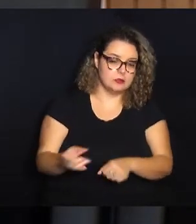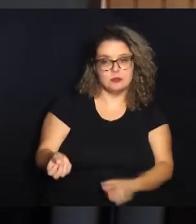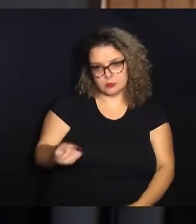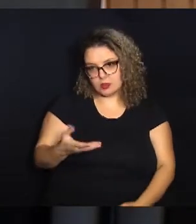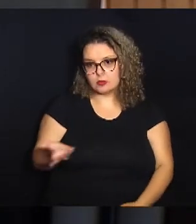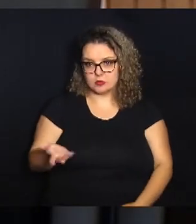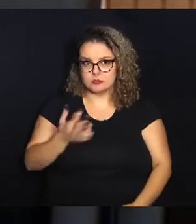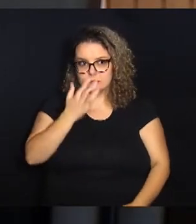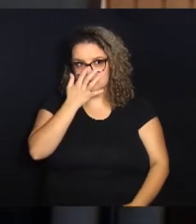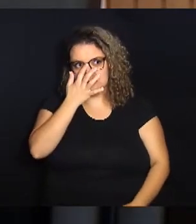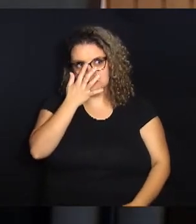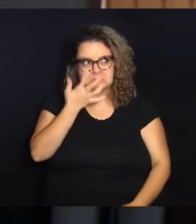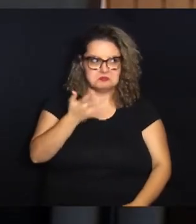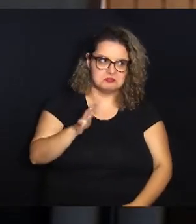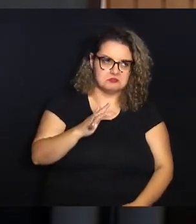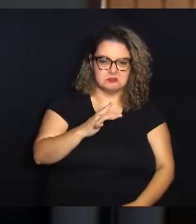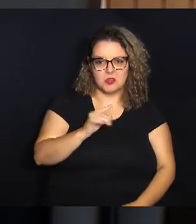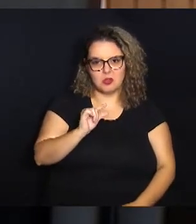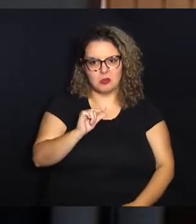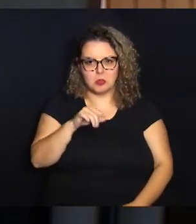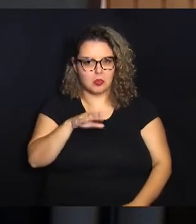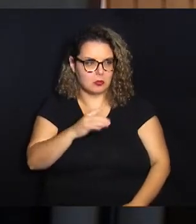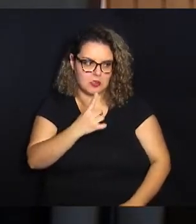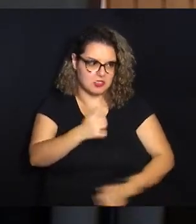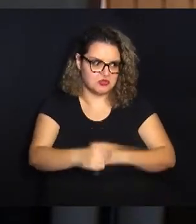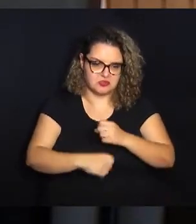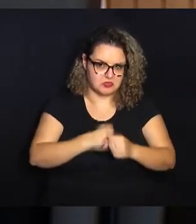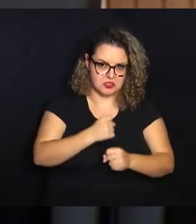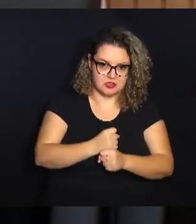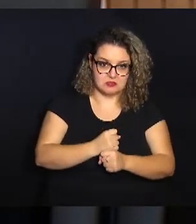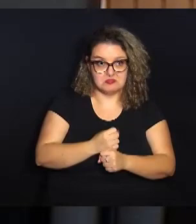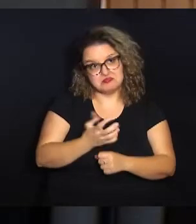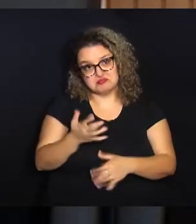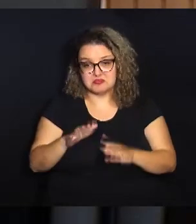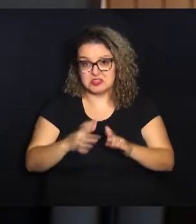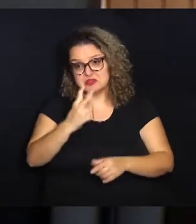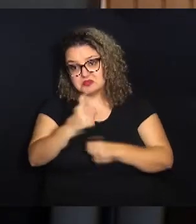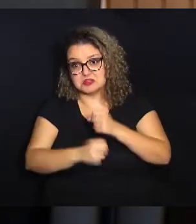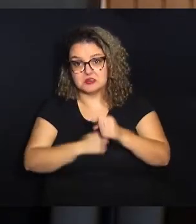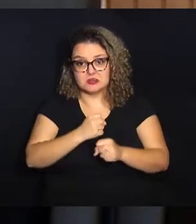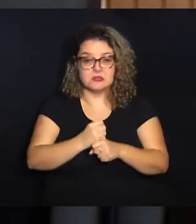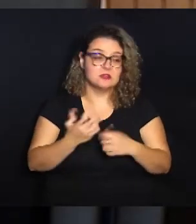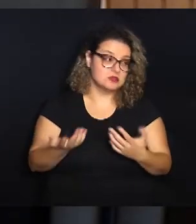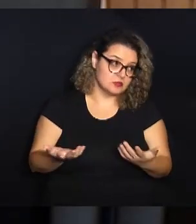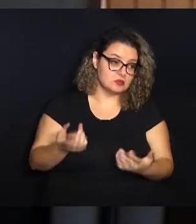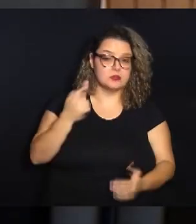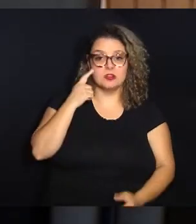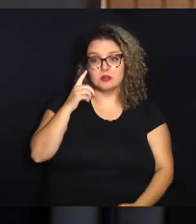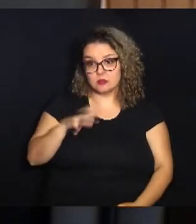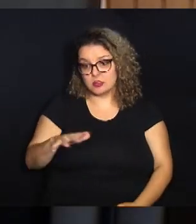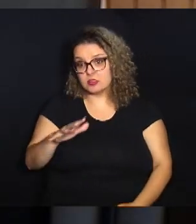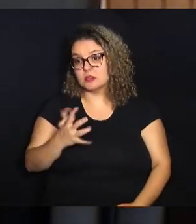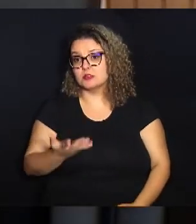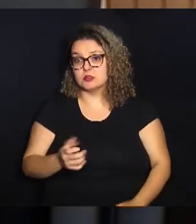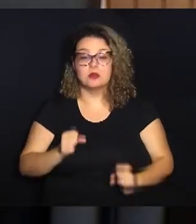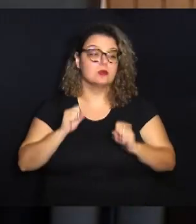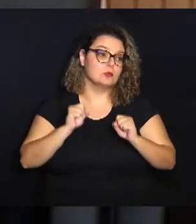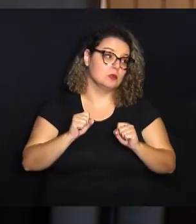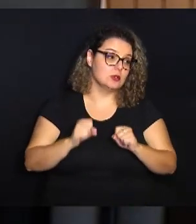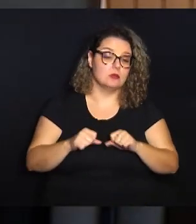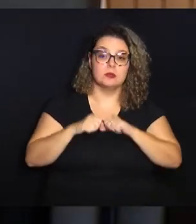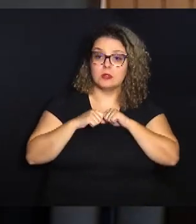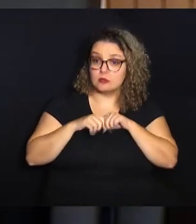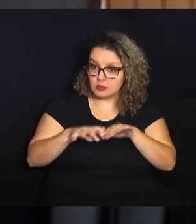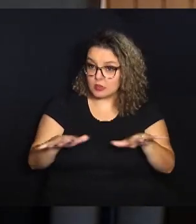recentes, talvez pouco mais de um ano, talvez 2 anos, né? E a ideia era que pudesse